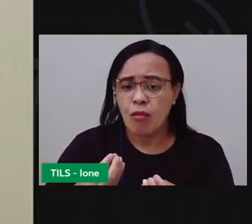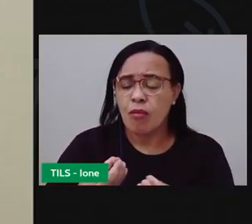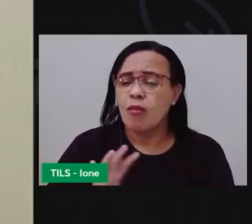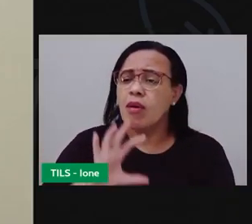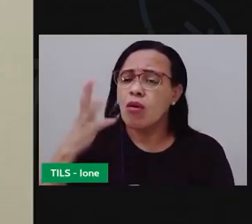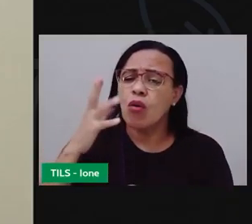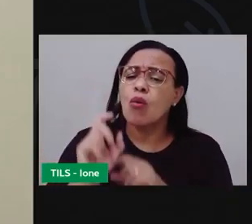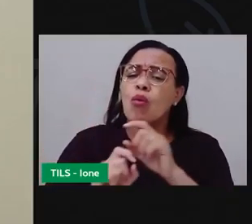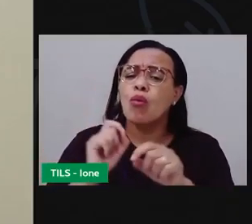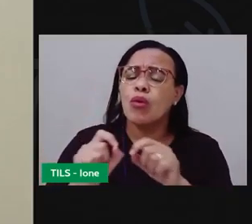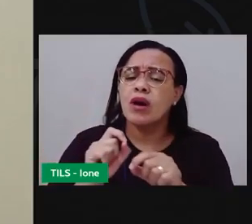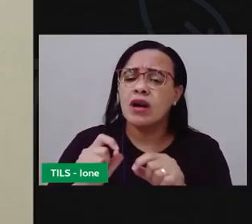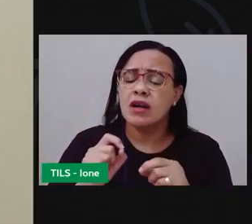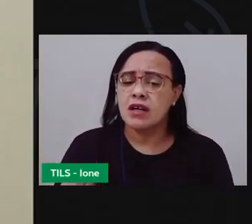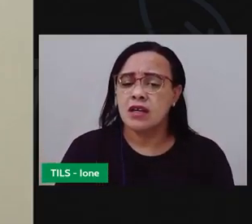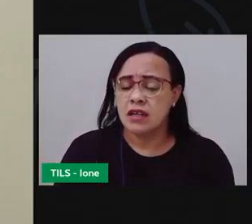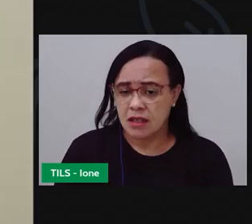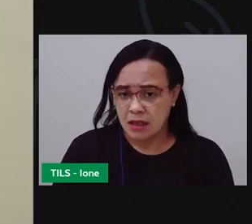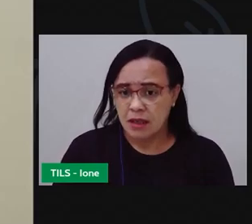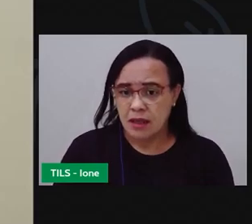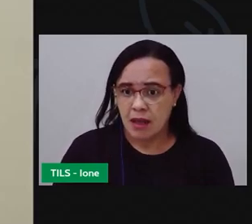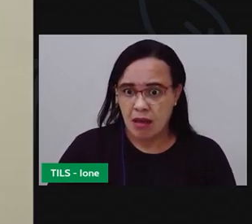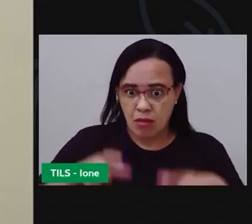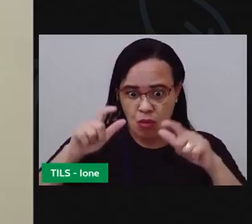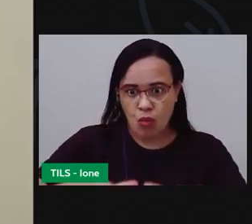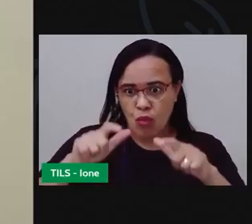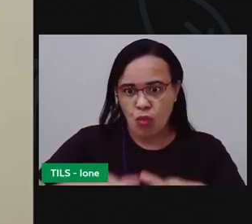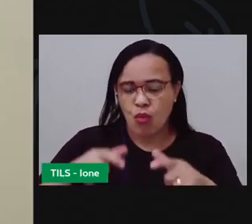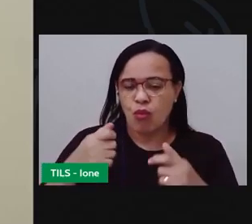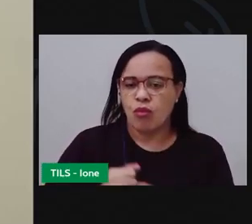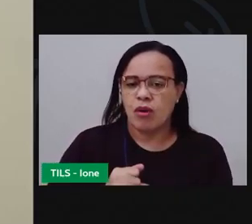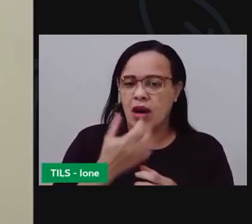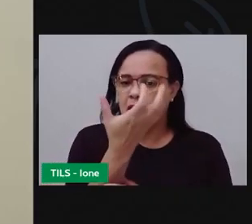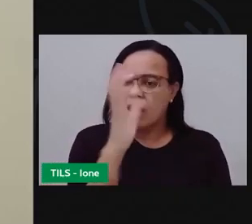acontece com isso no meio ambiente?